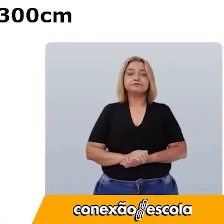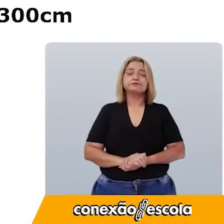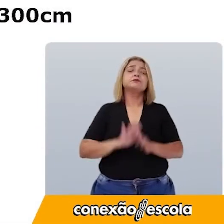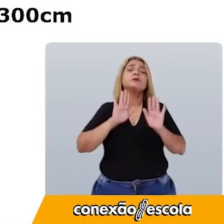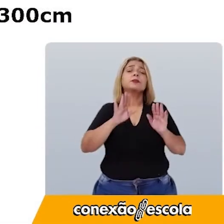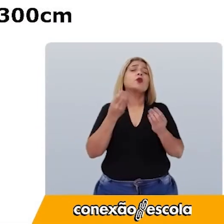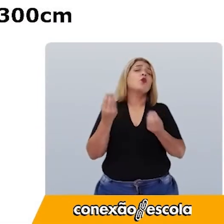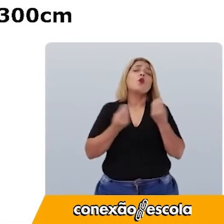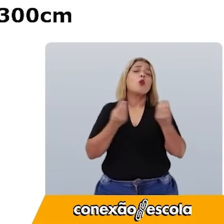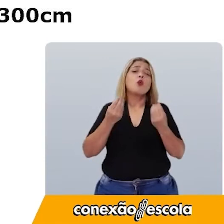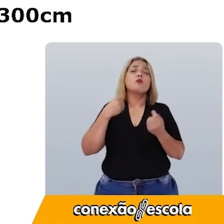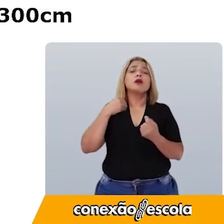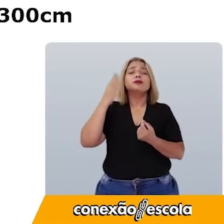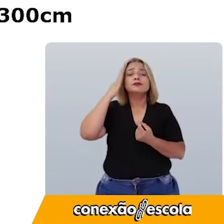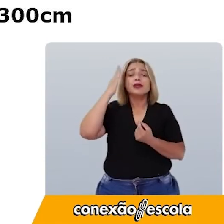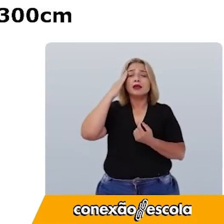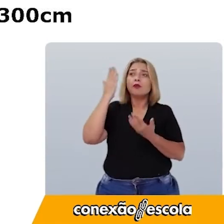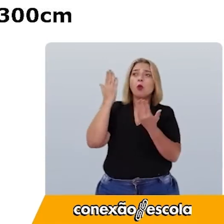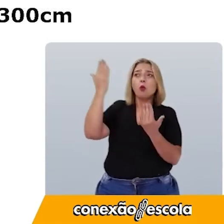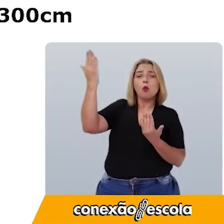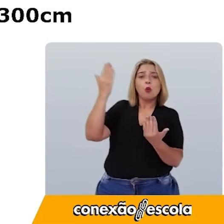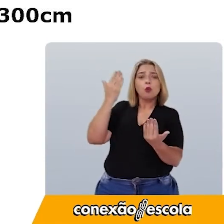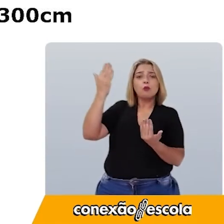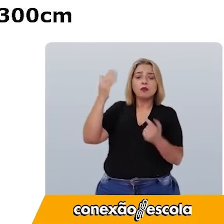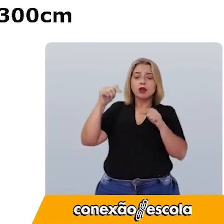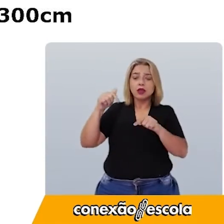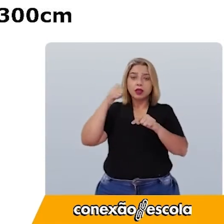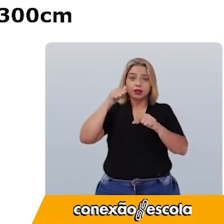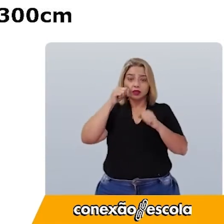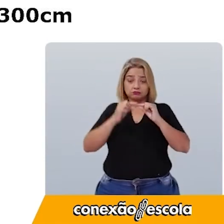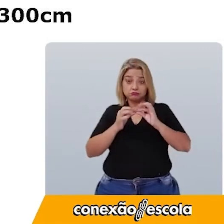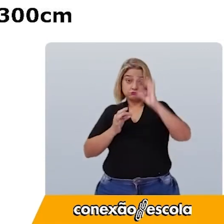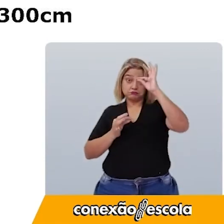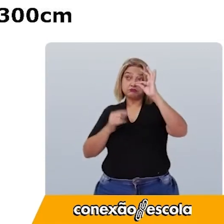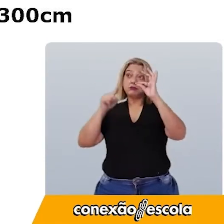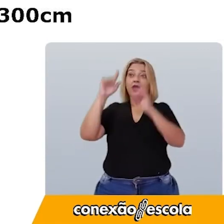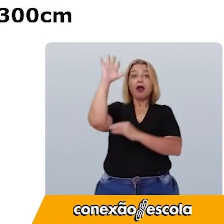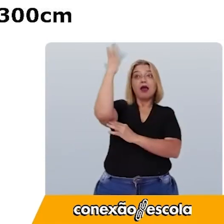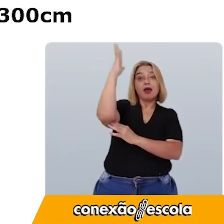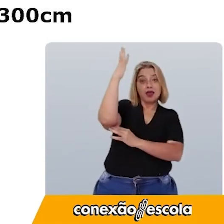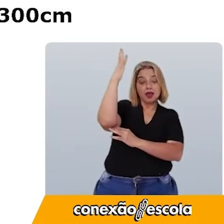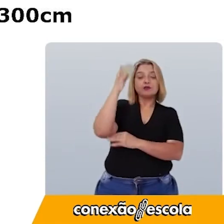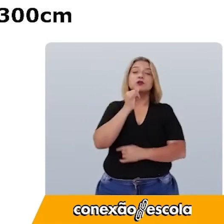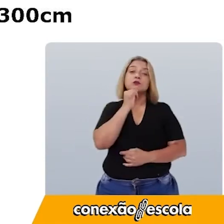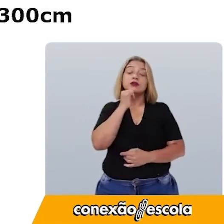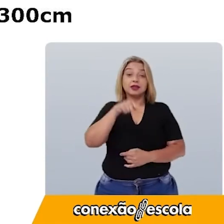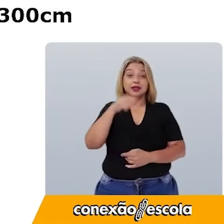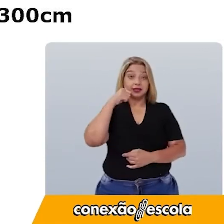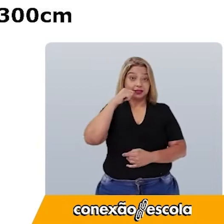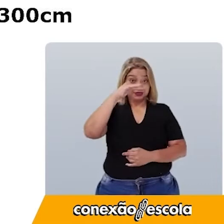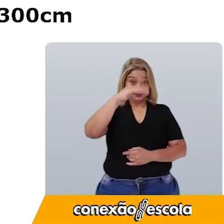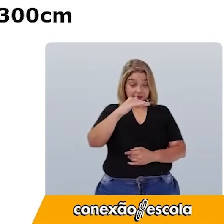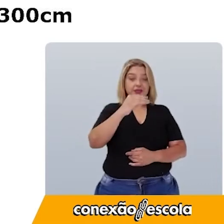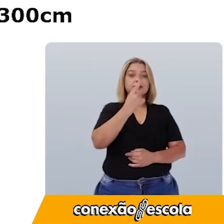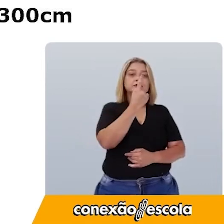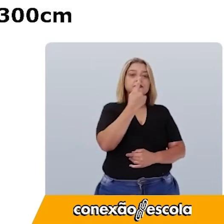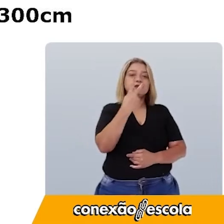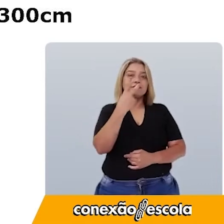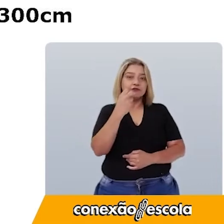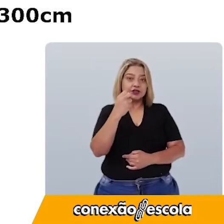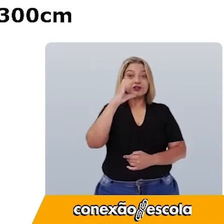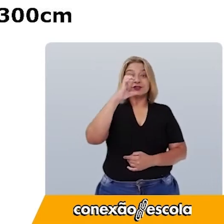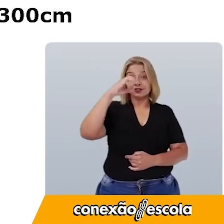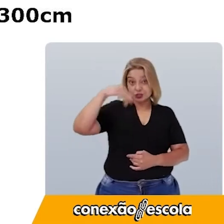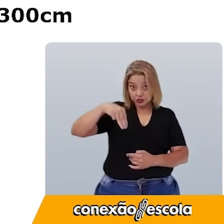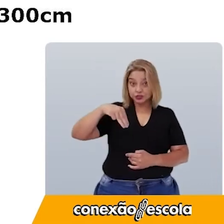razão entre a altura da menina e a altura da árvore? A menina mede 120 centímetros e a